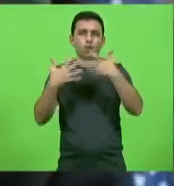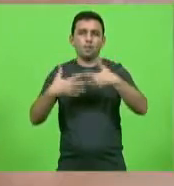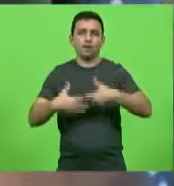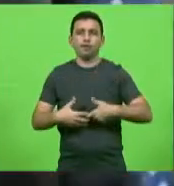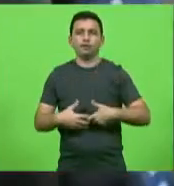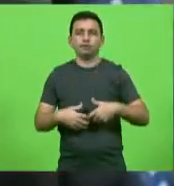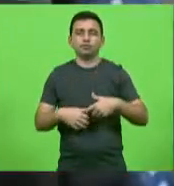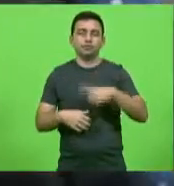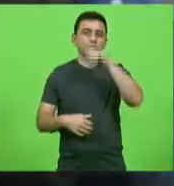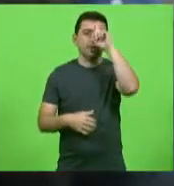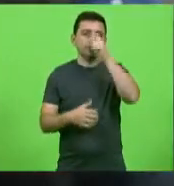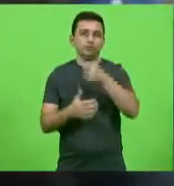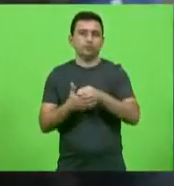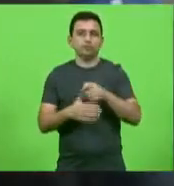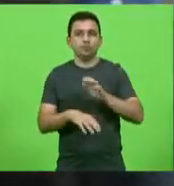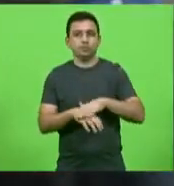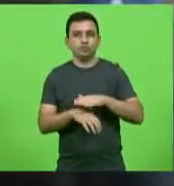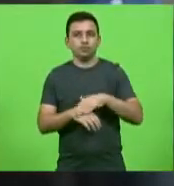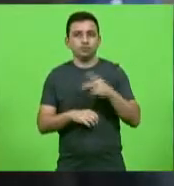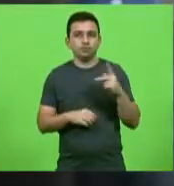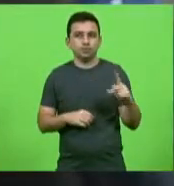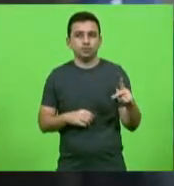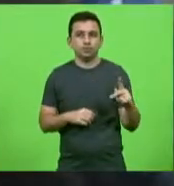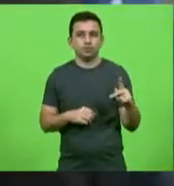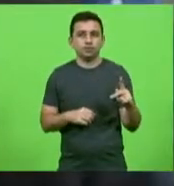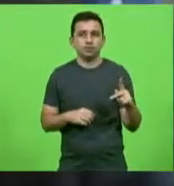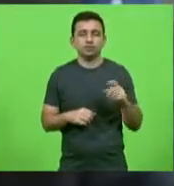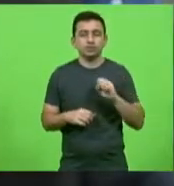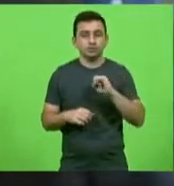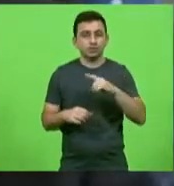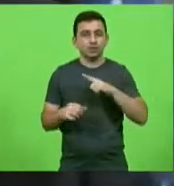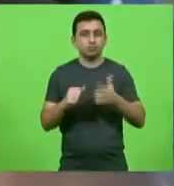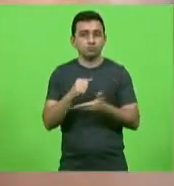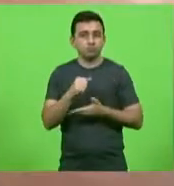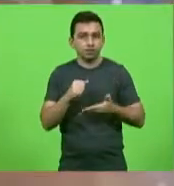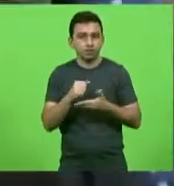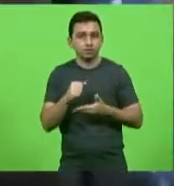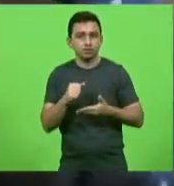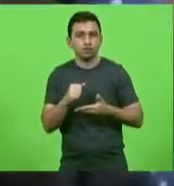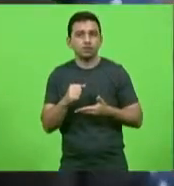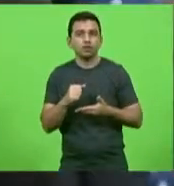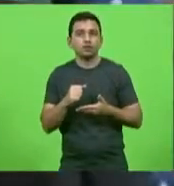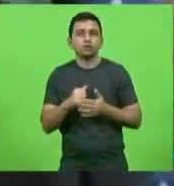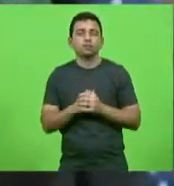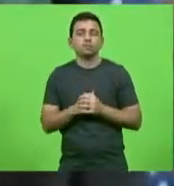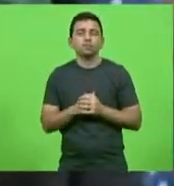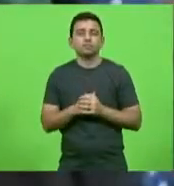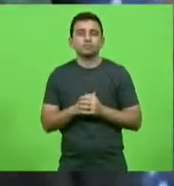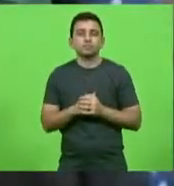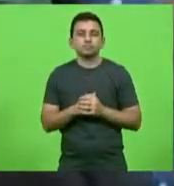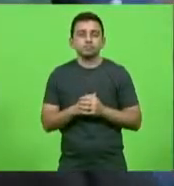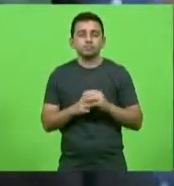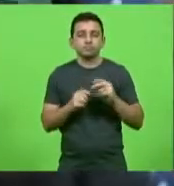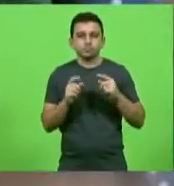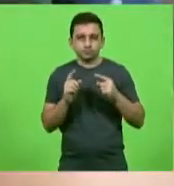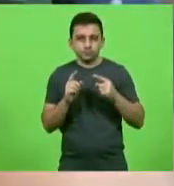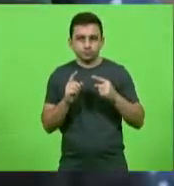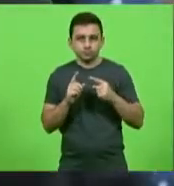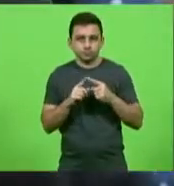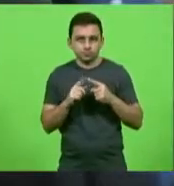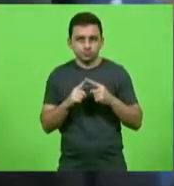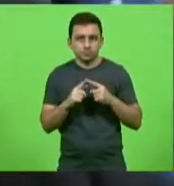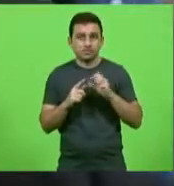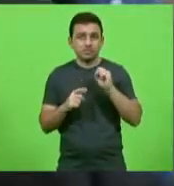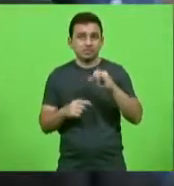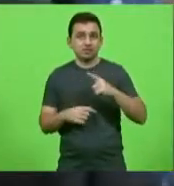ao decisor que houver adotado como fundamento de decidir e somente se configurará. 1. Se